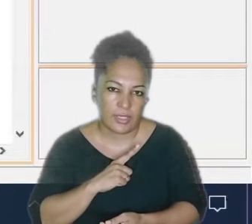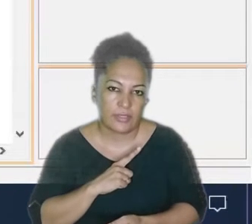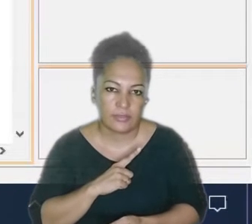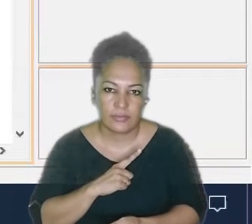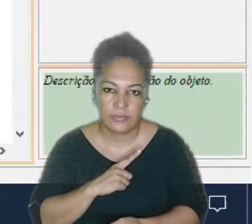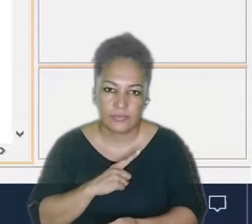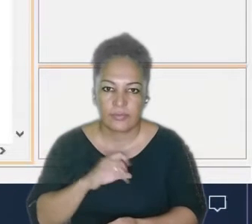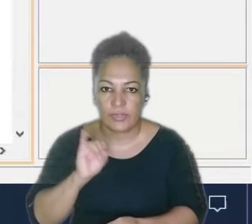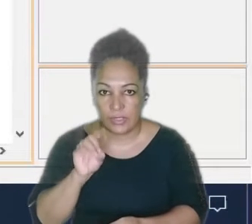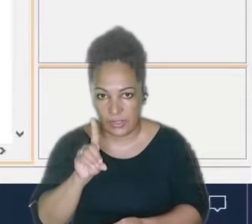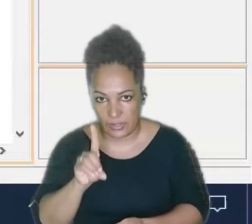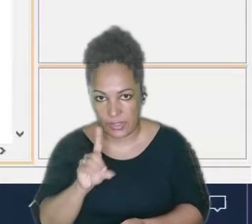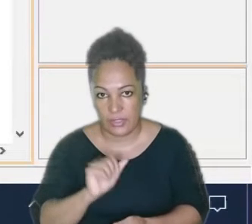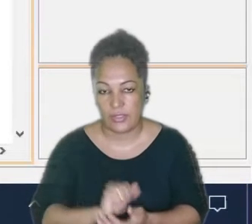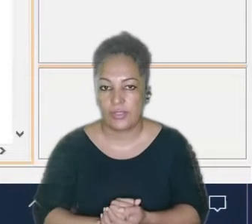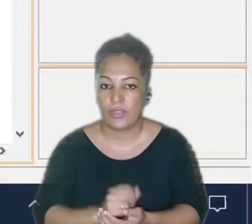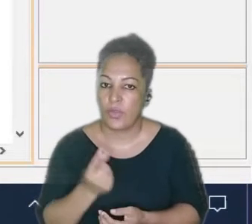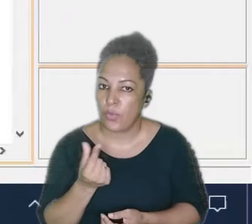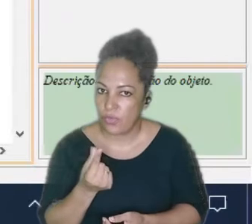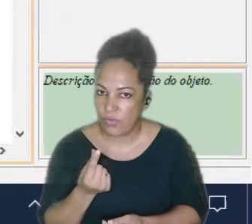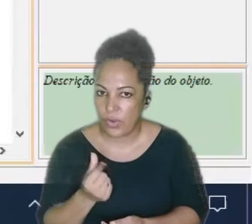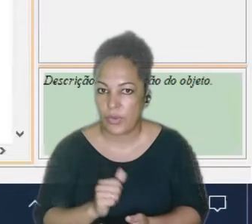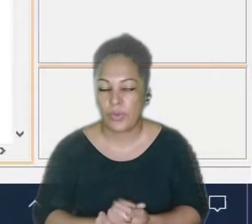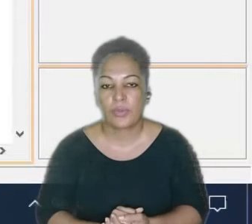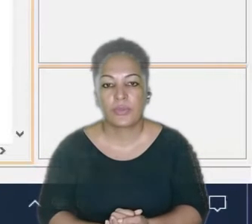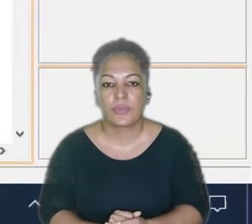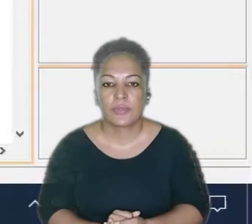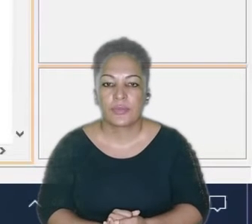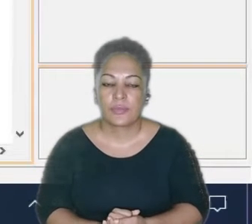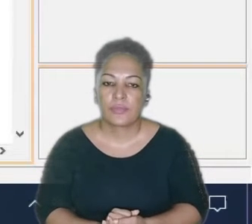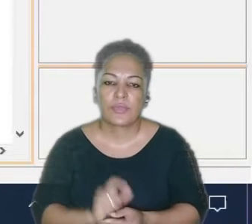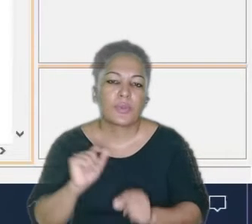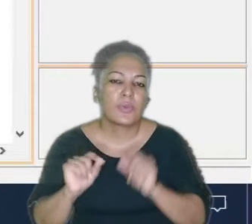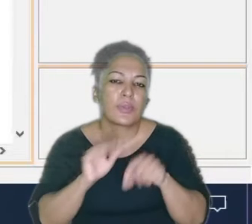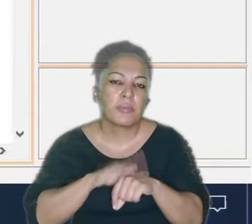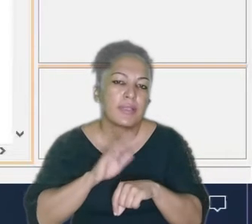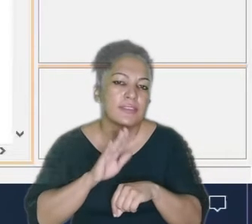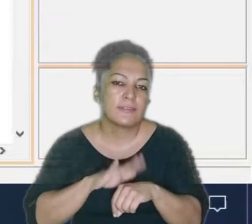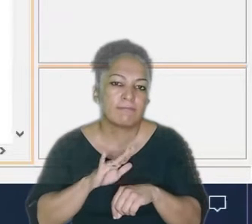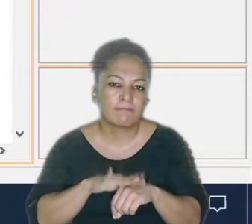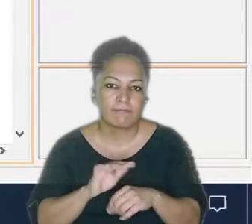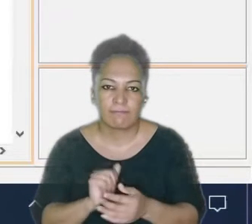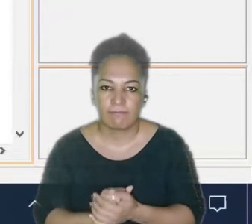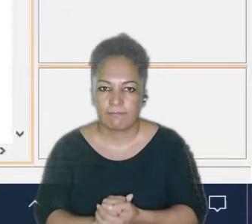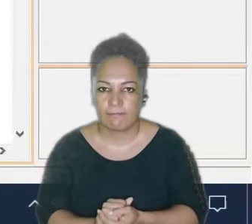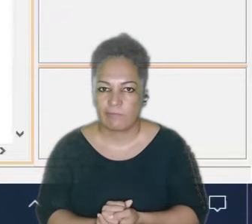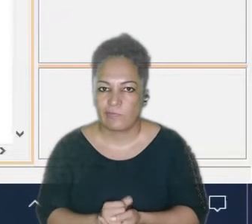nós temos o ID, o valor, o que